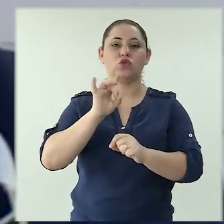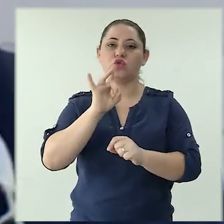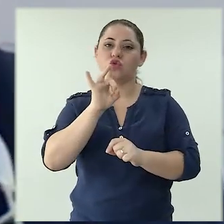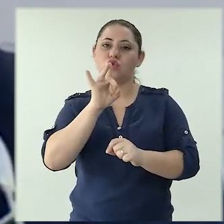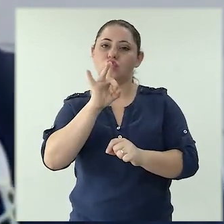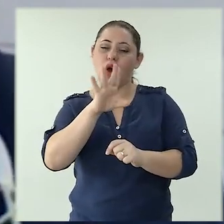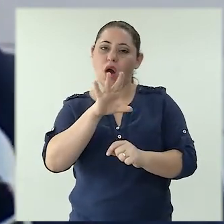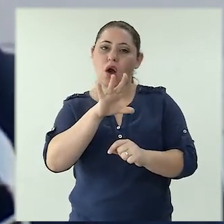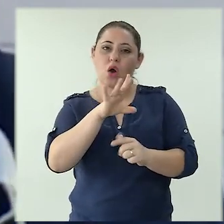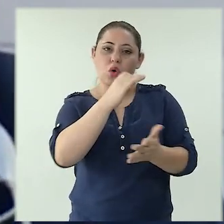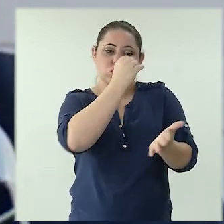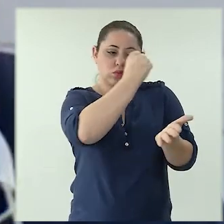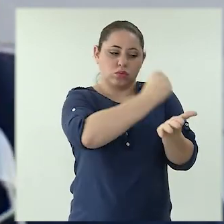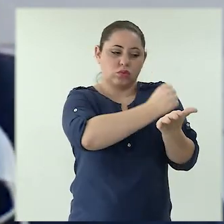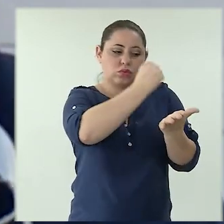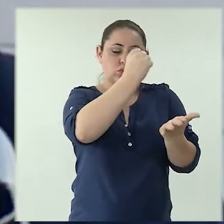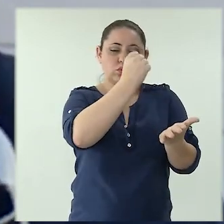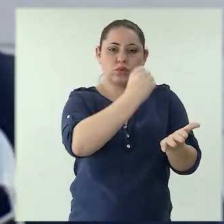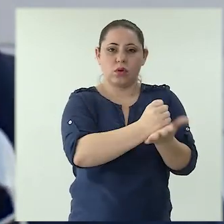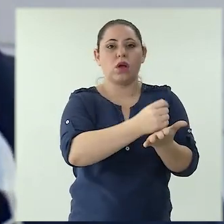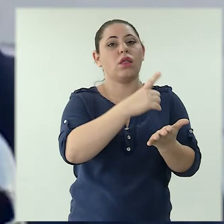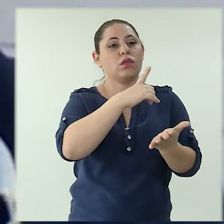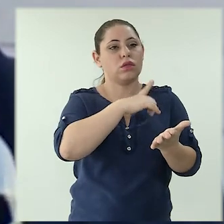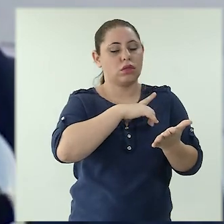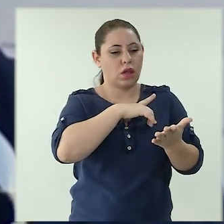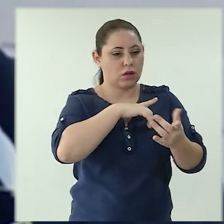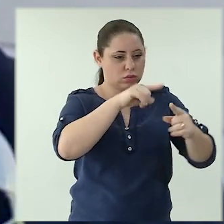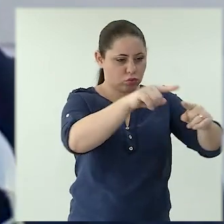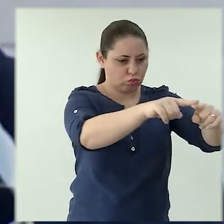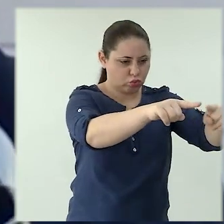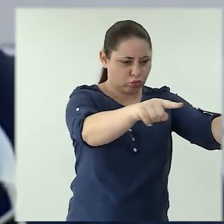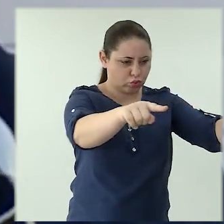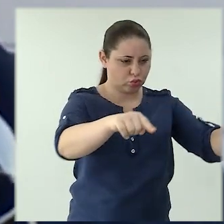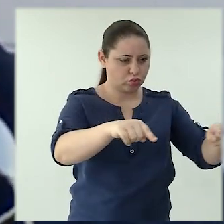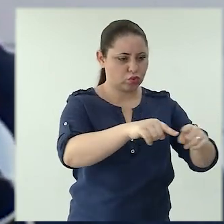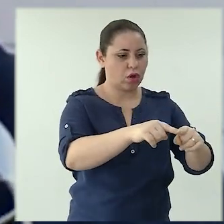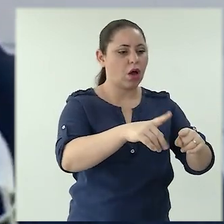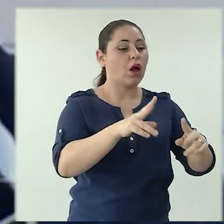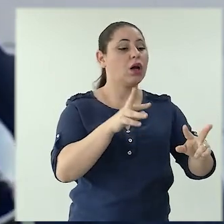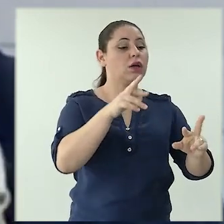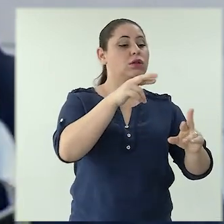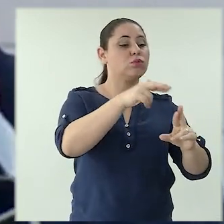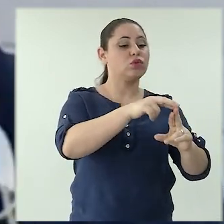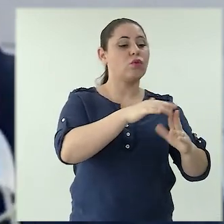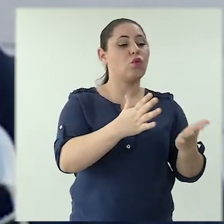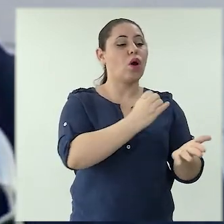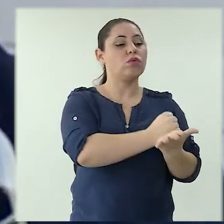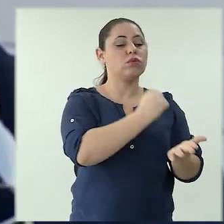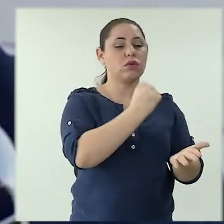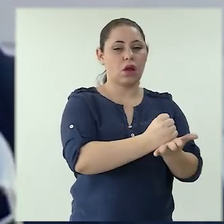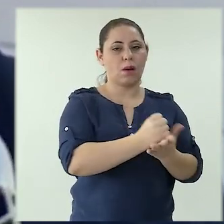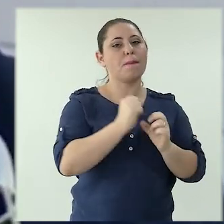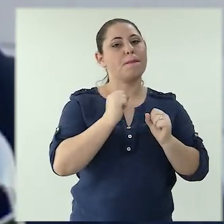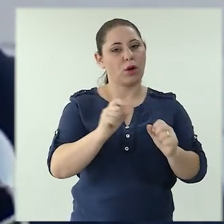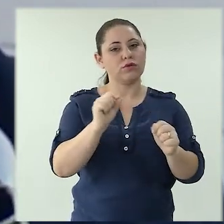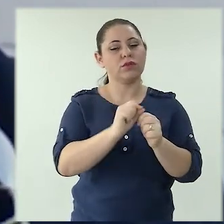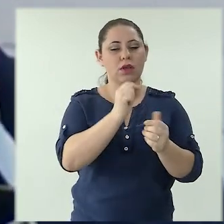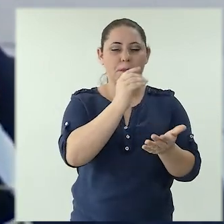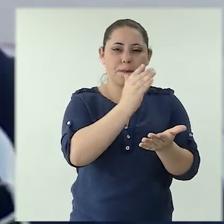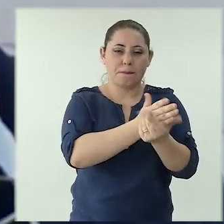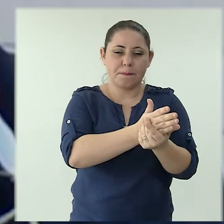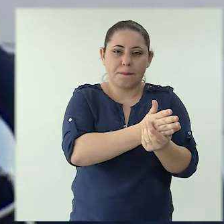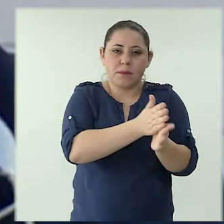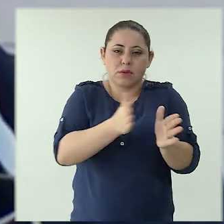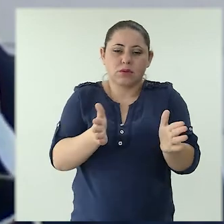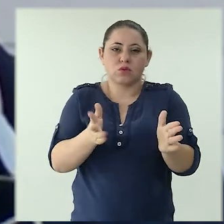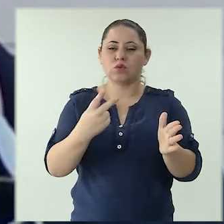somente o tabelião que tem a circunscrição sobre aquele perímetro, em regra, vai poder fazer essa primeira